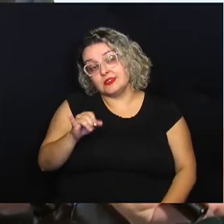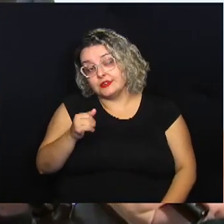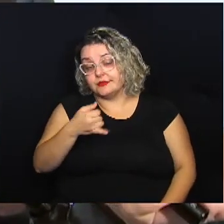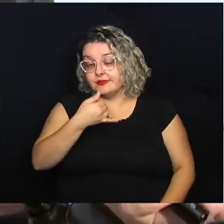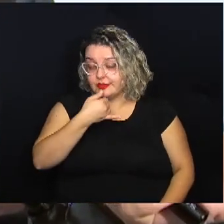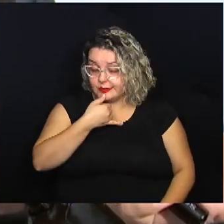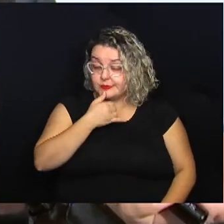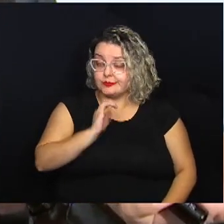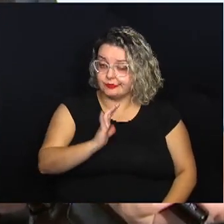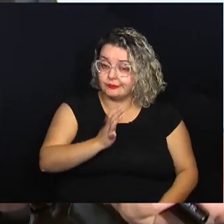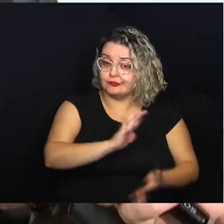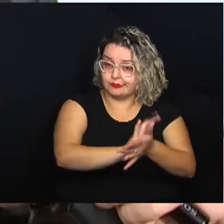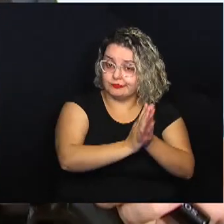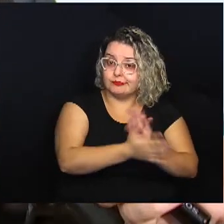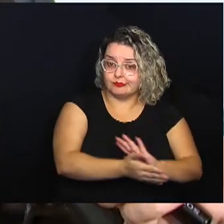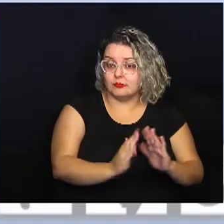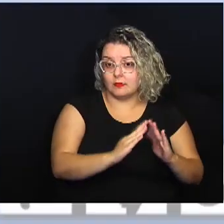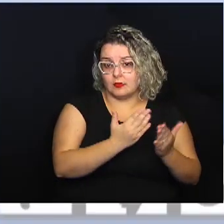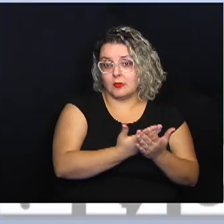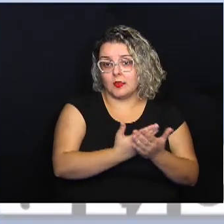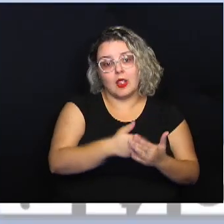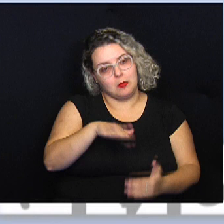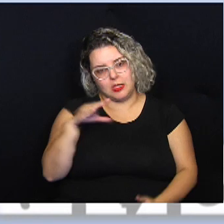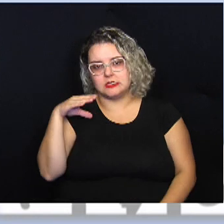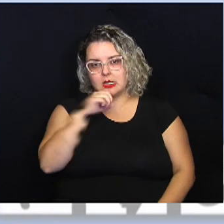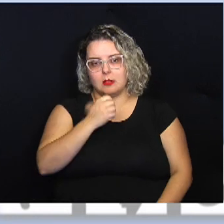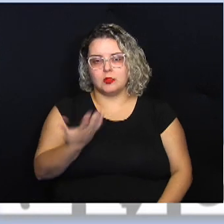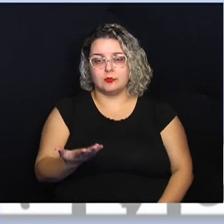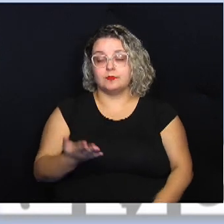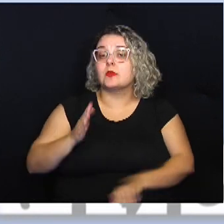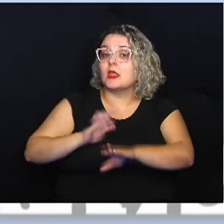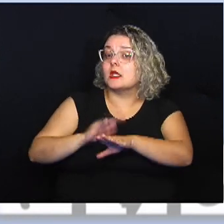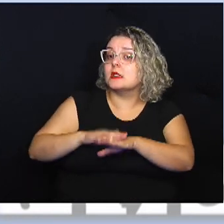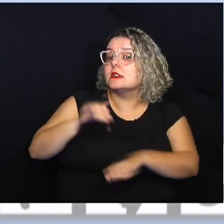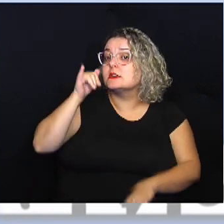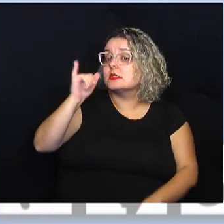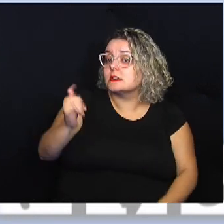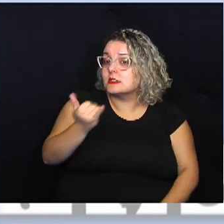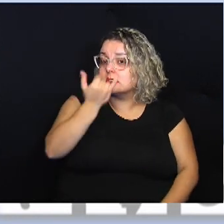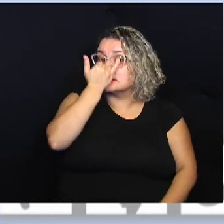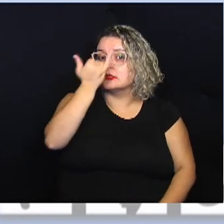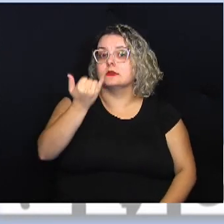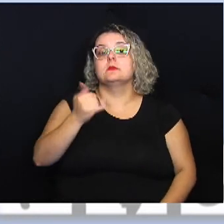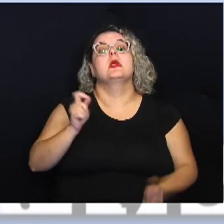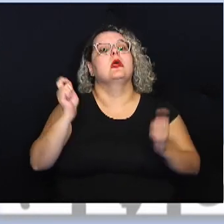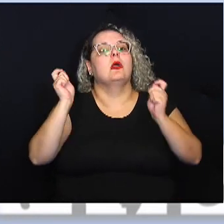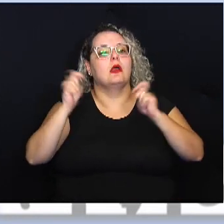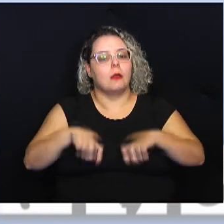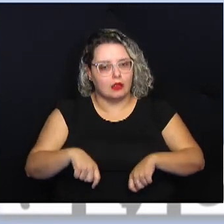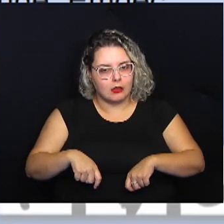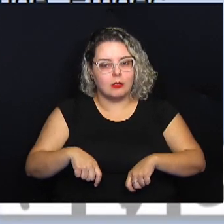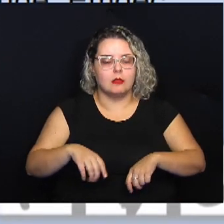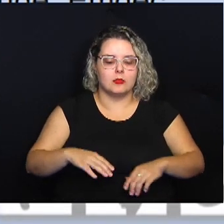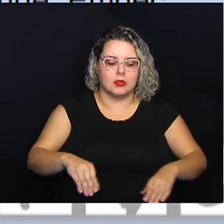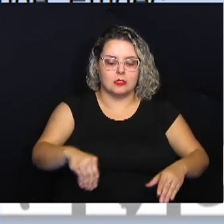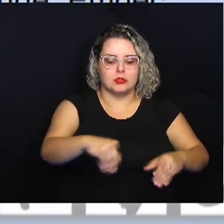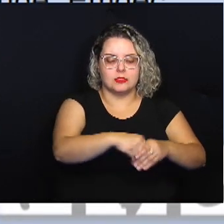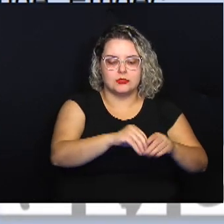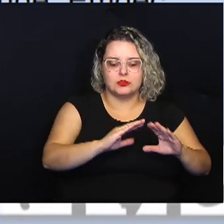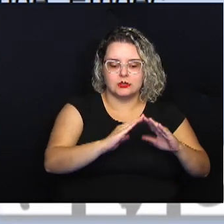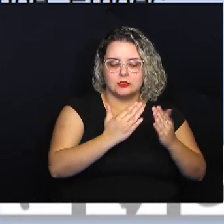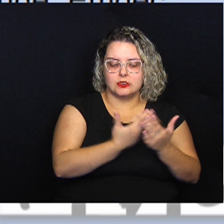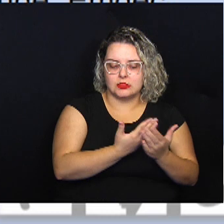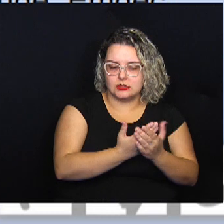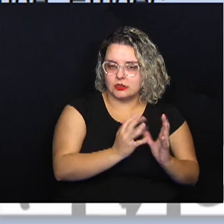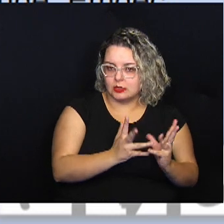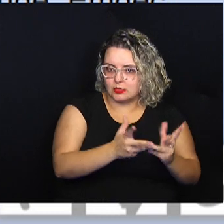ocorra algum incidente, é muito mais rápido. As ações de prevenção incluem a capacitação da comunidade escolar e investimento